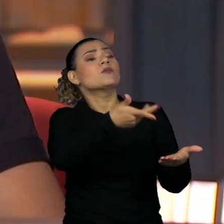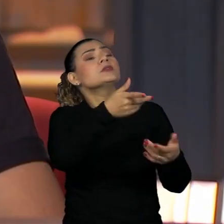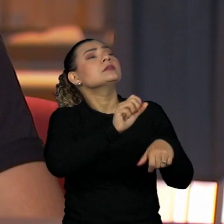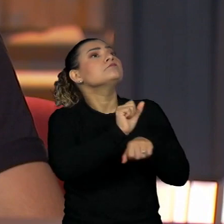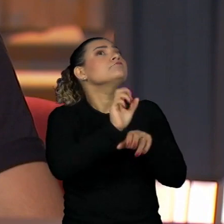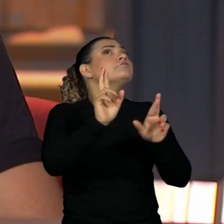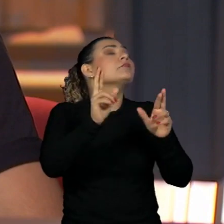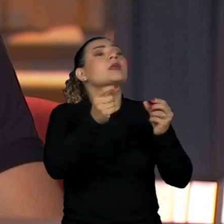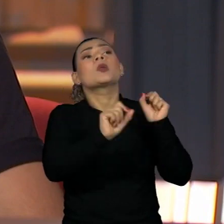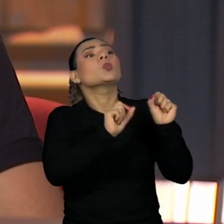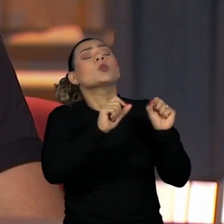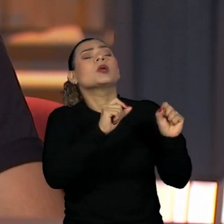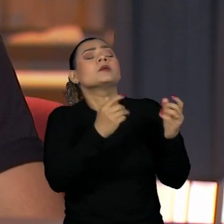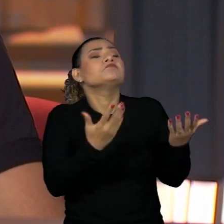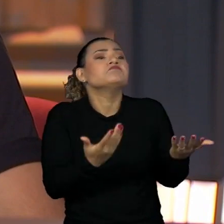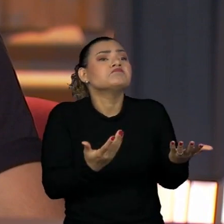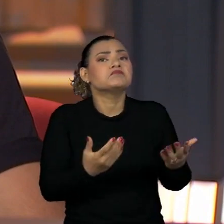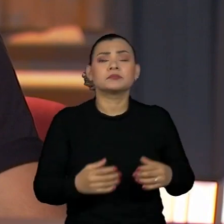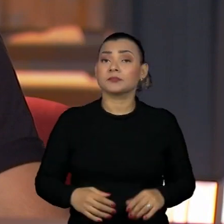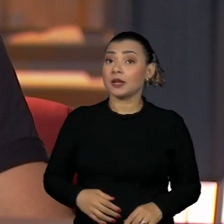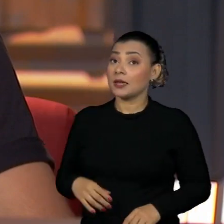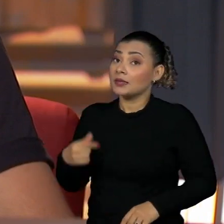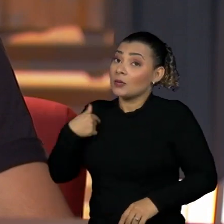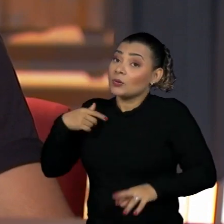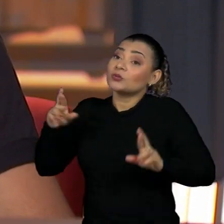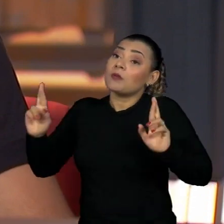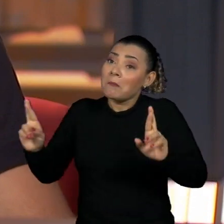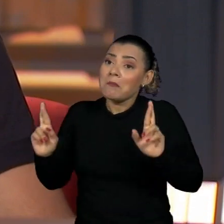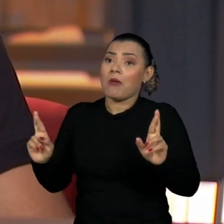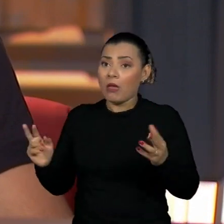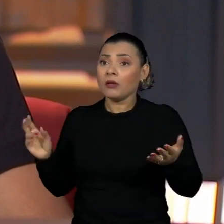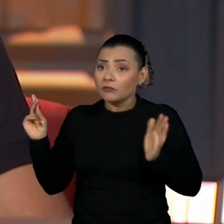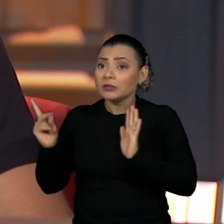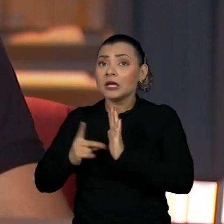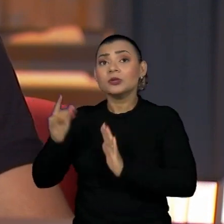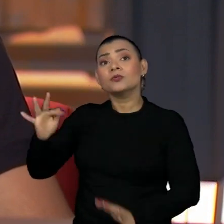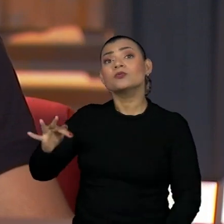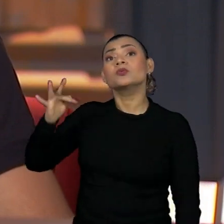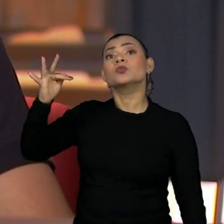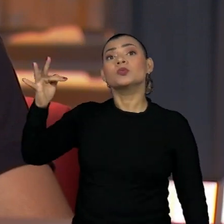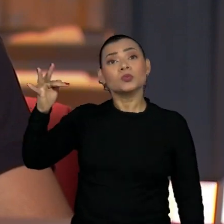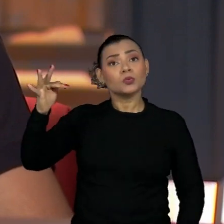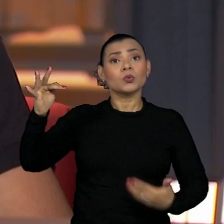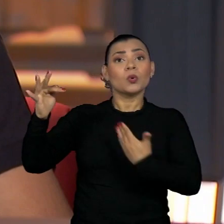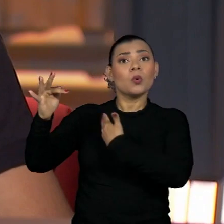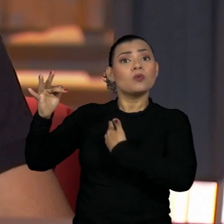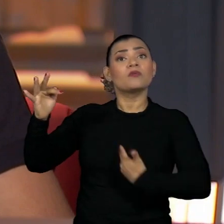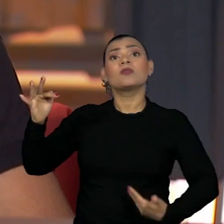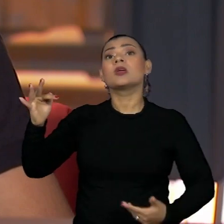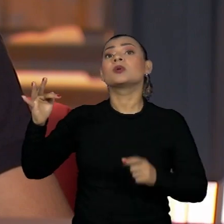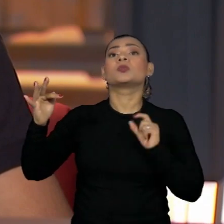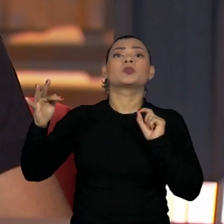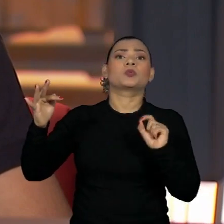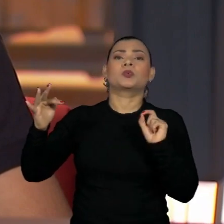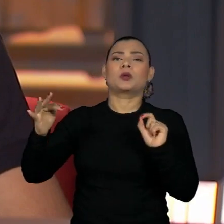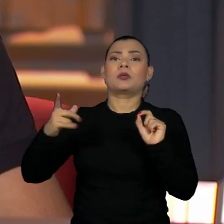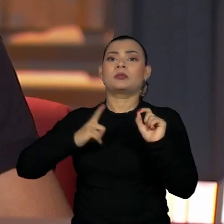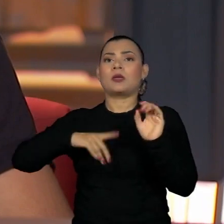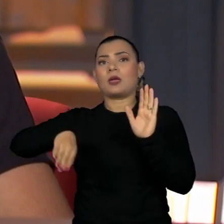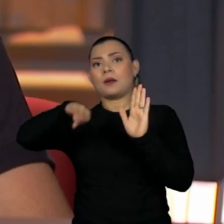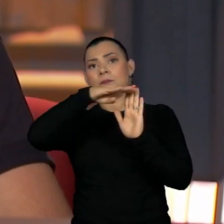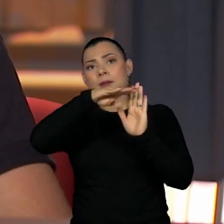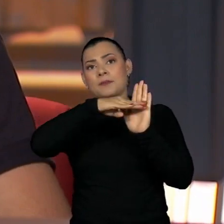Olha, eu espero que futuramente venha um governo com as